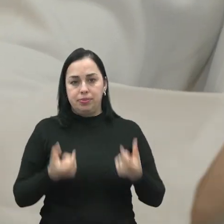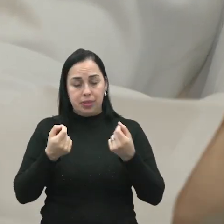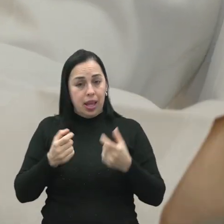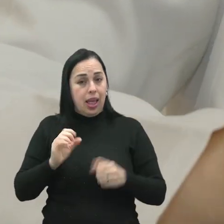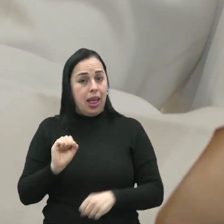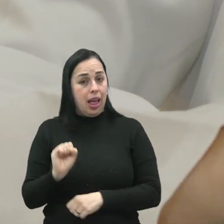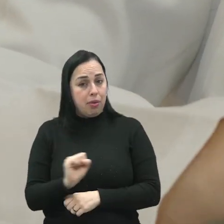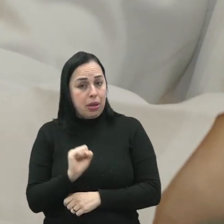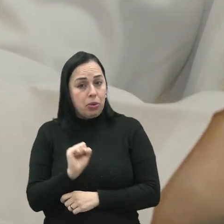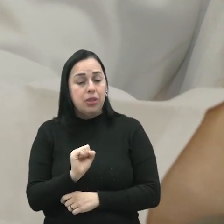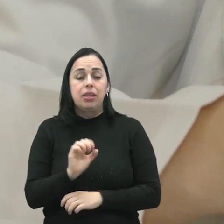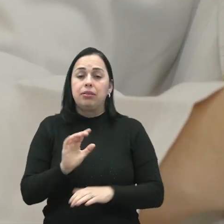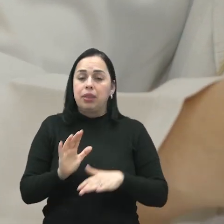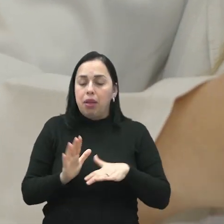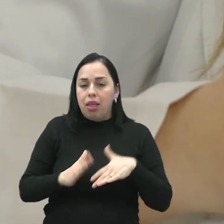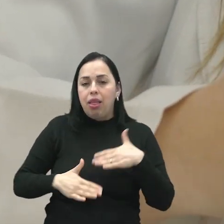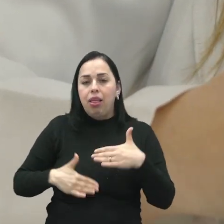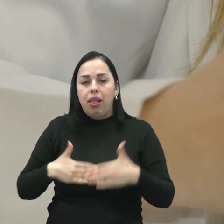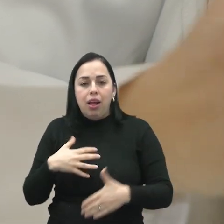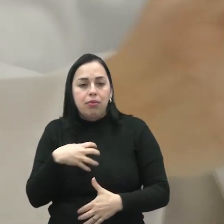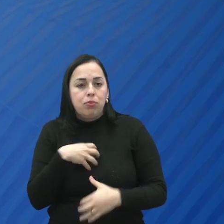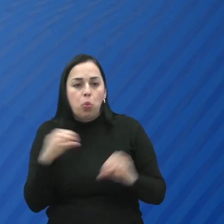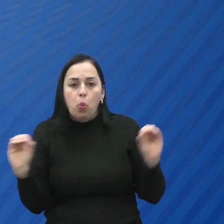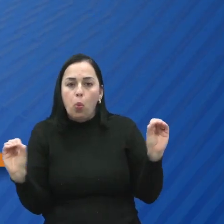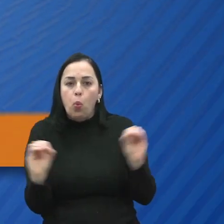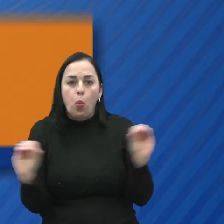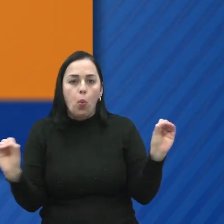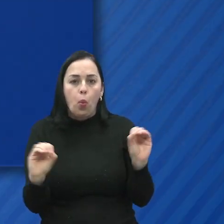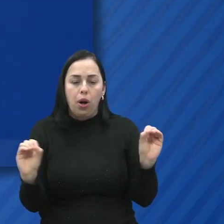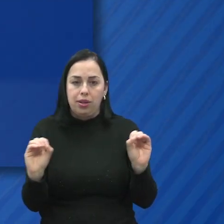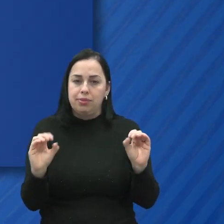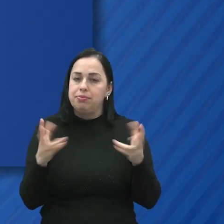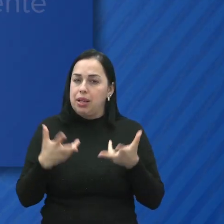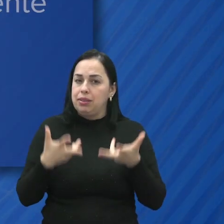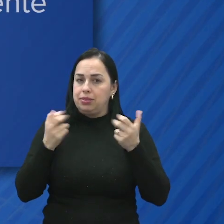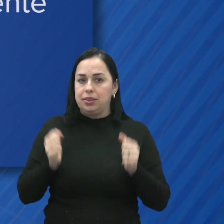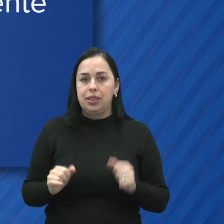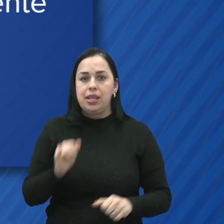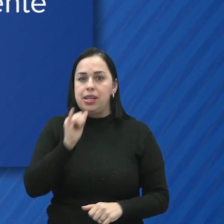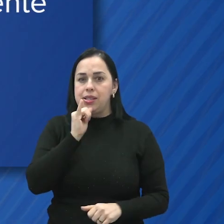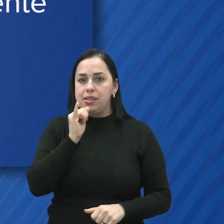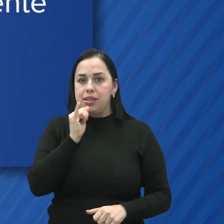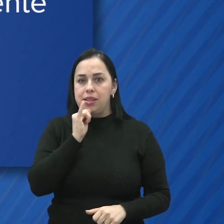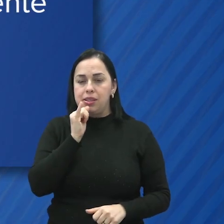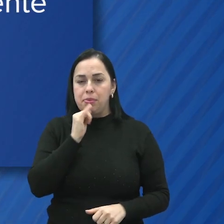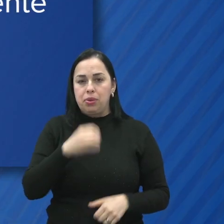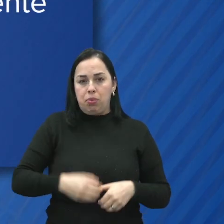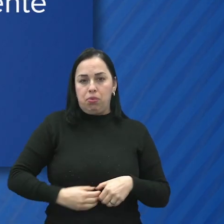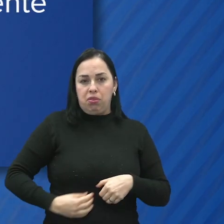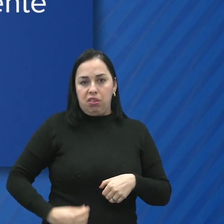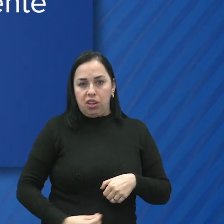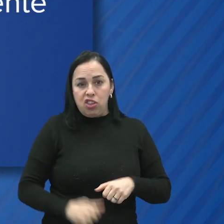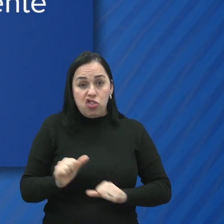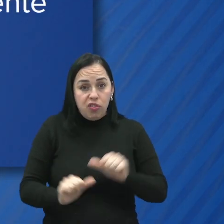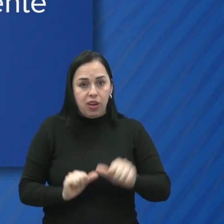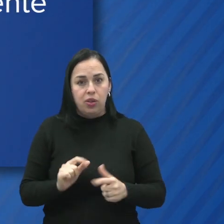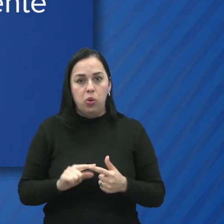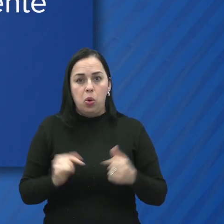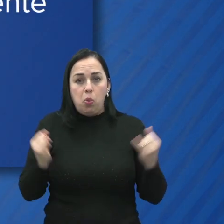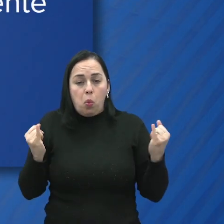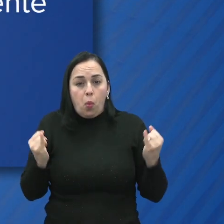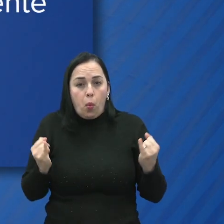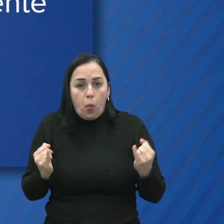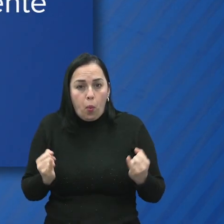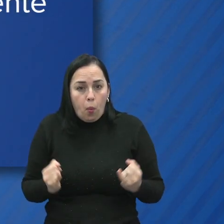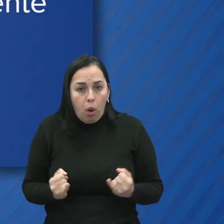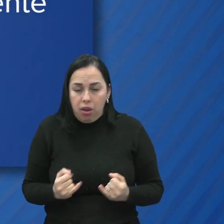uma doença silenciosa. Alguns sintomas não podem ser ignorados, como mudanças no ritmo do intestino, perda